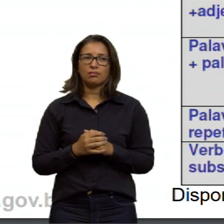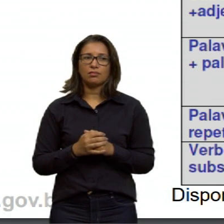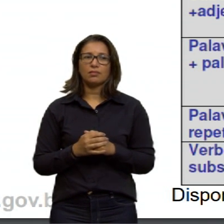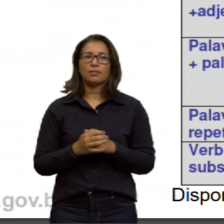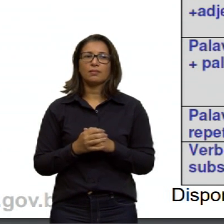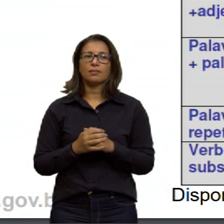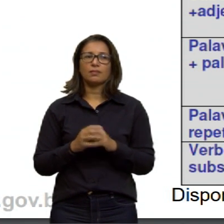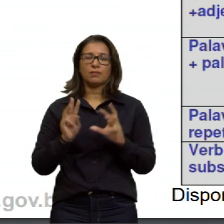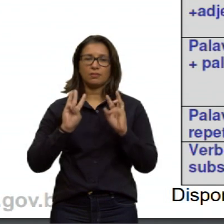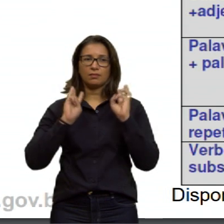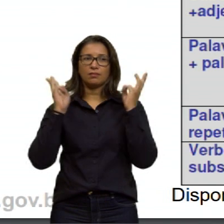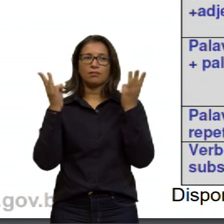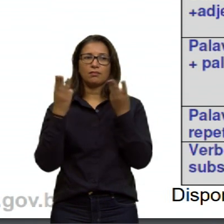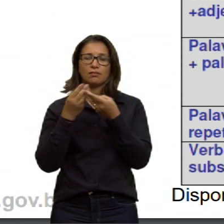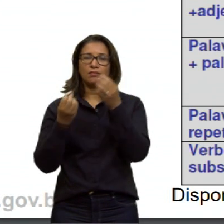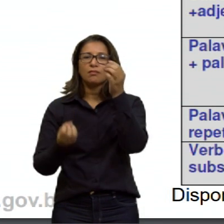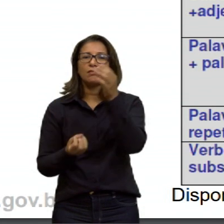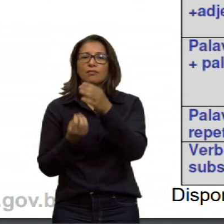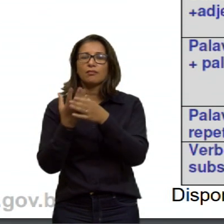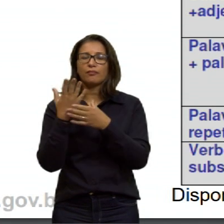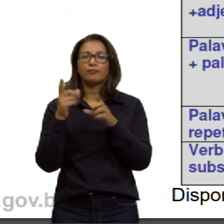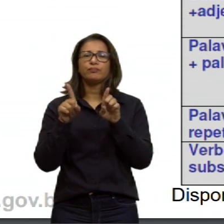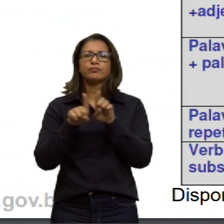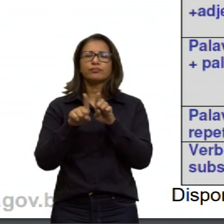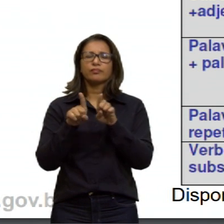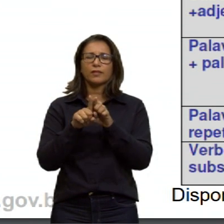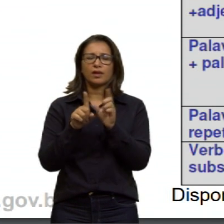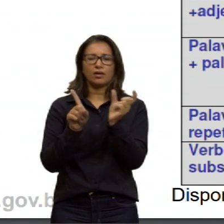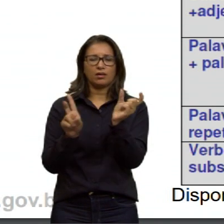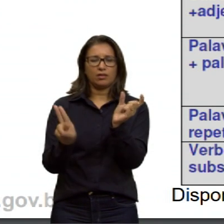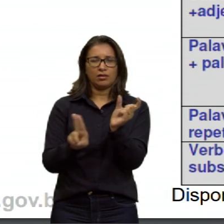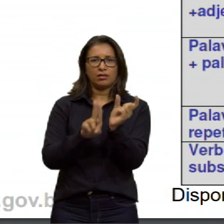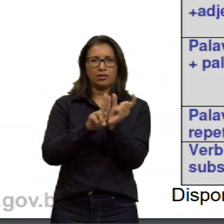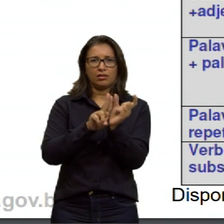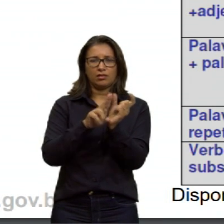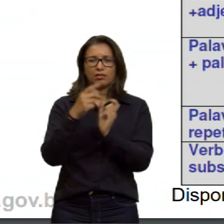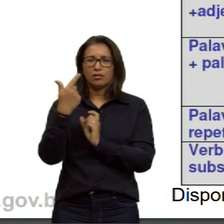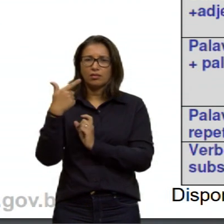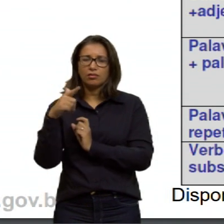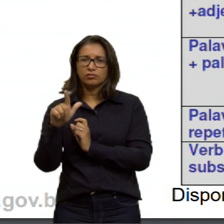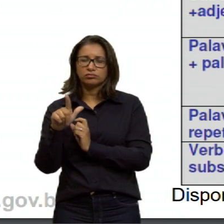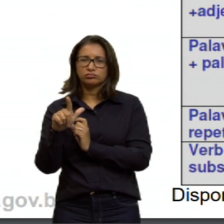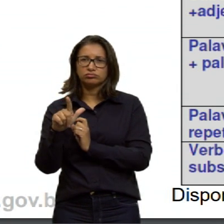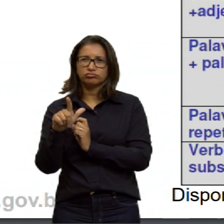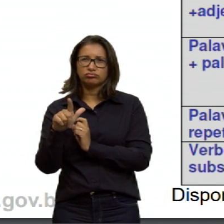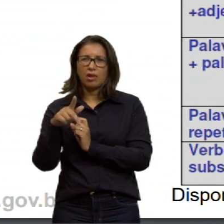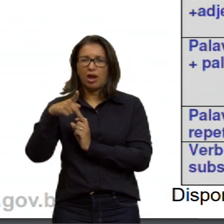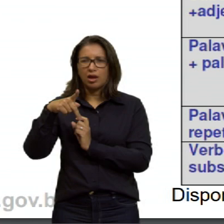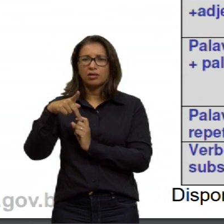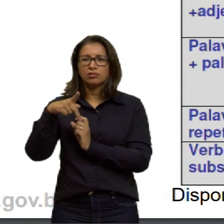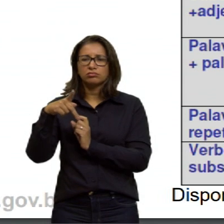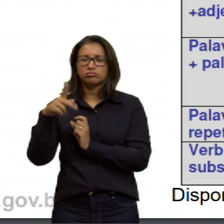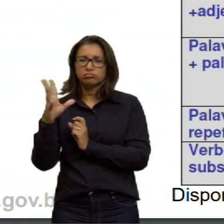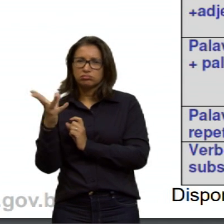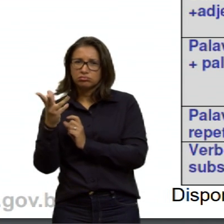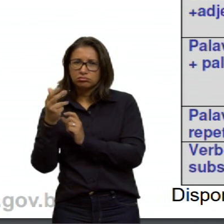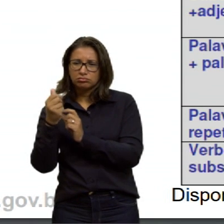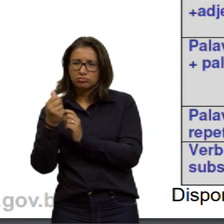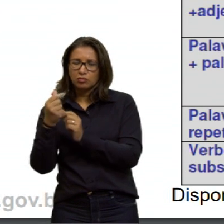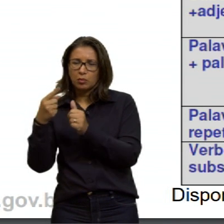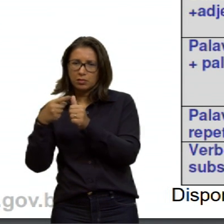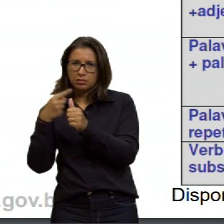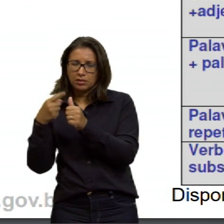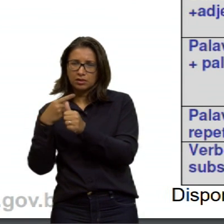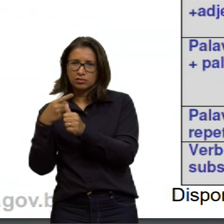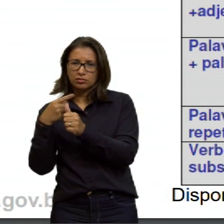substantivo preposição e um outro substantivo vai para o plural só o